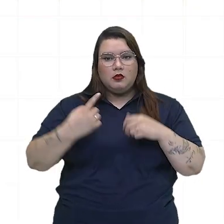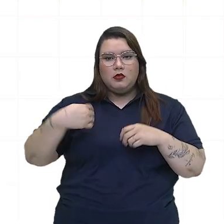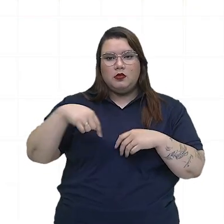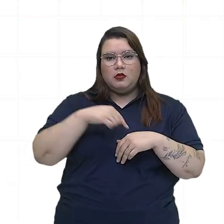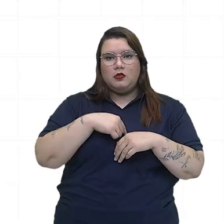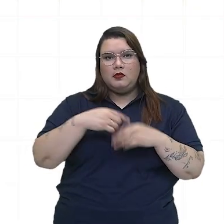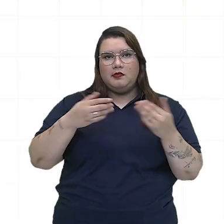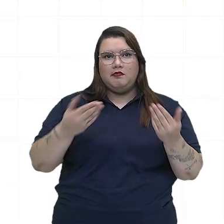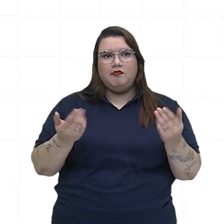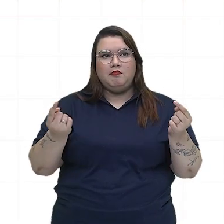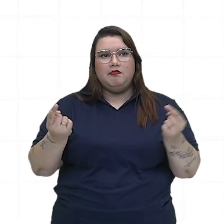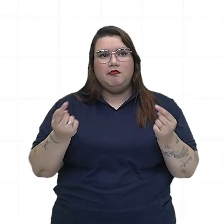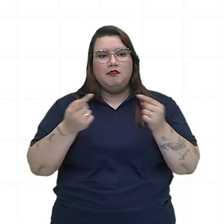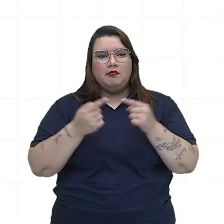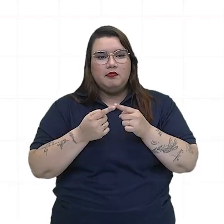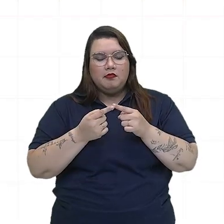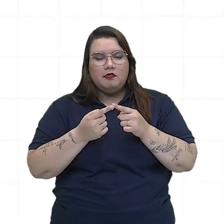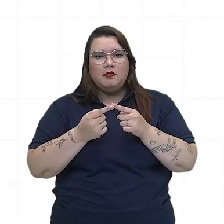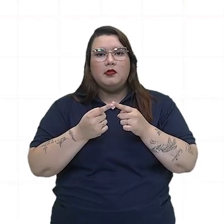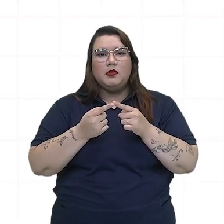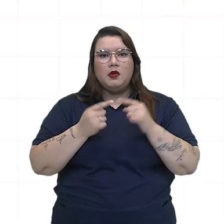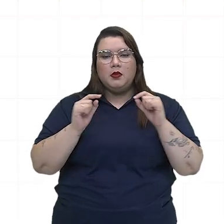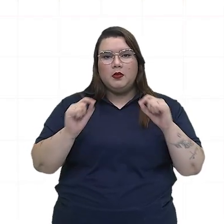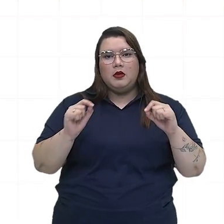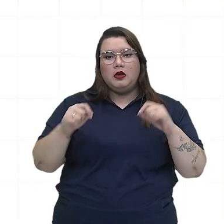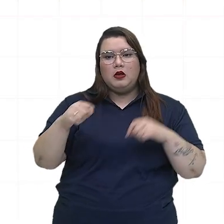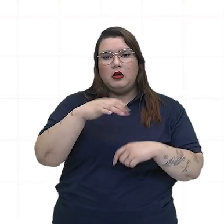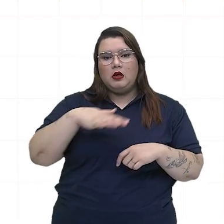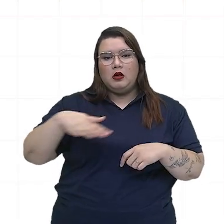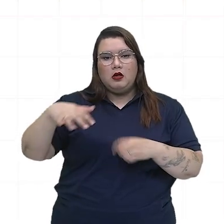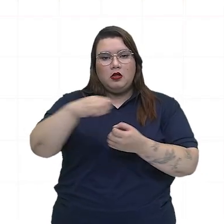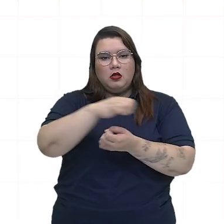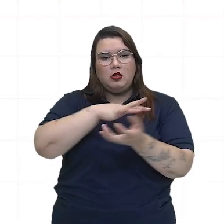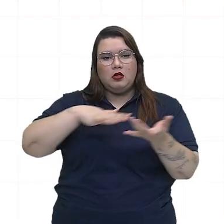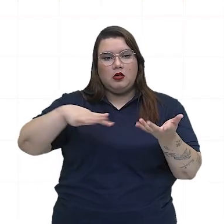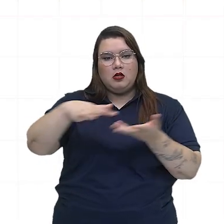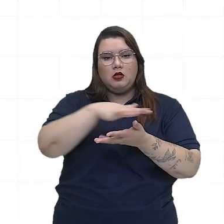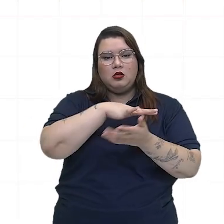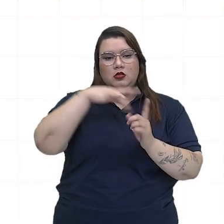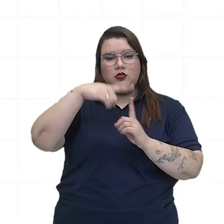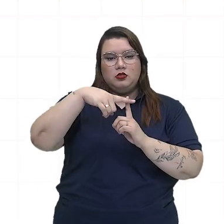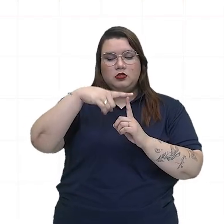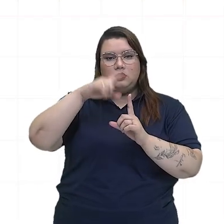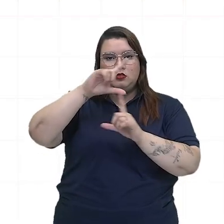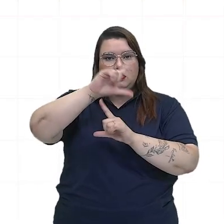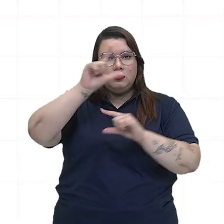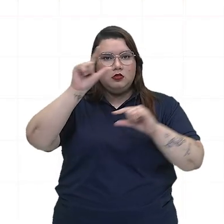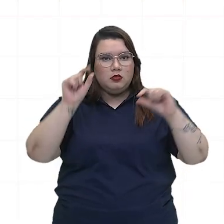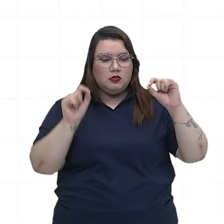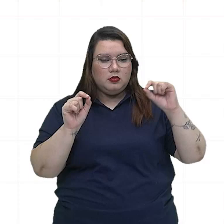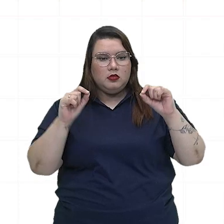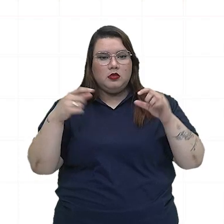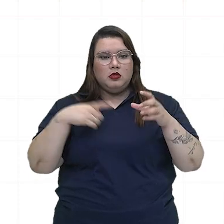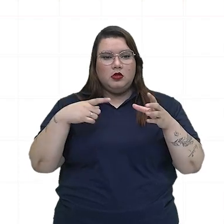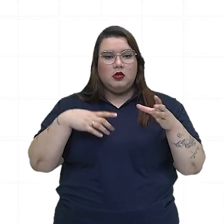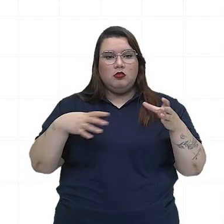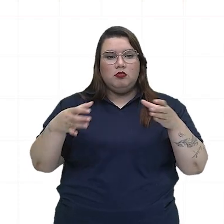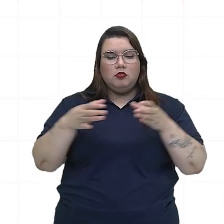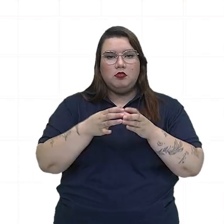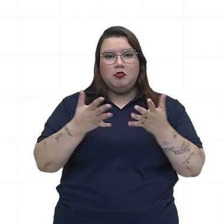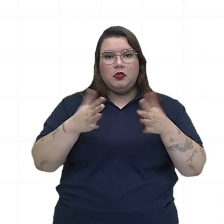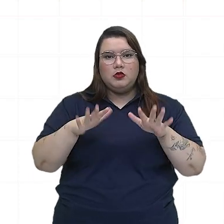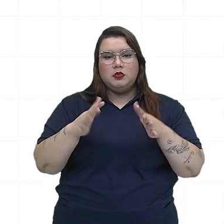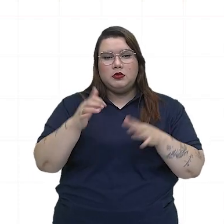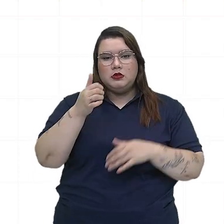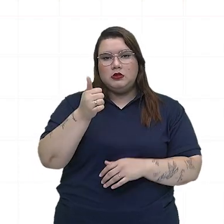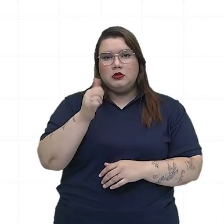endereço cósmico. Ela é uma galáxia do tipo espiral, que agrupa cerca de 150 bilhões